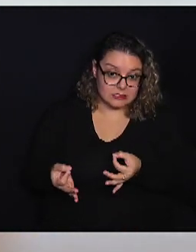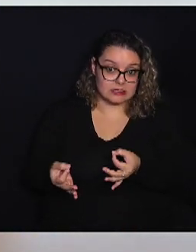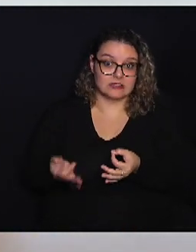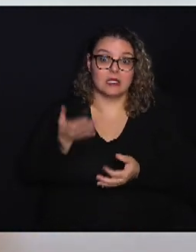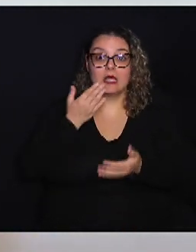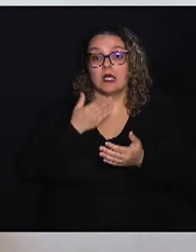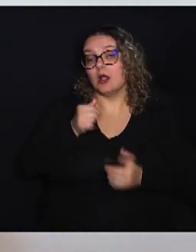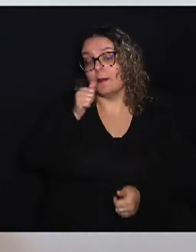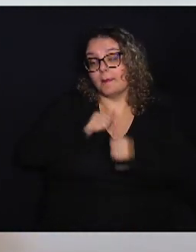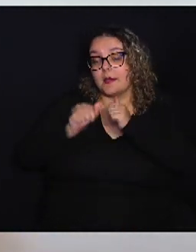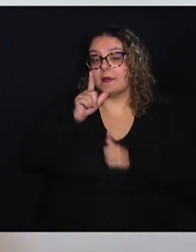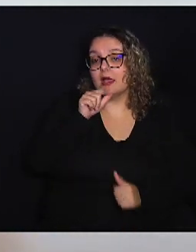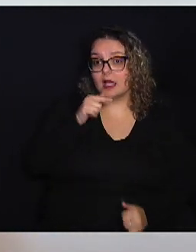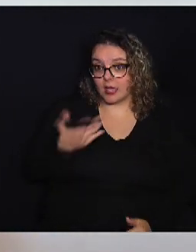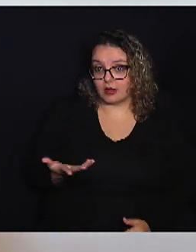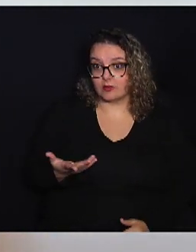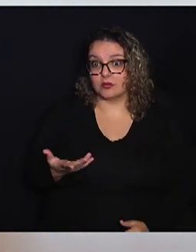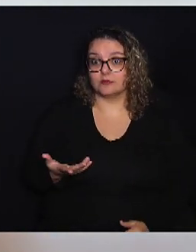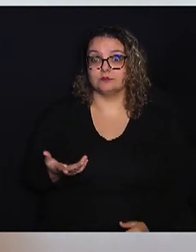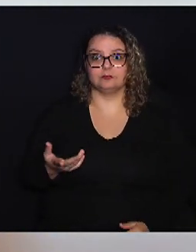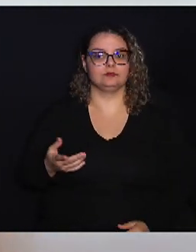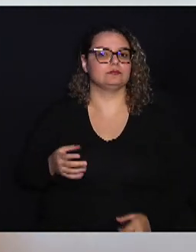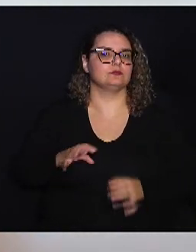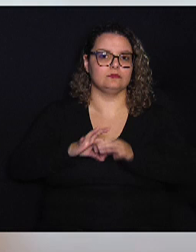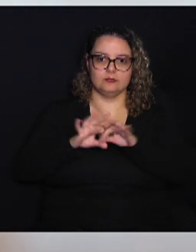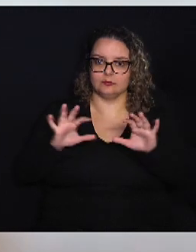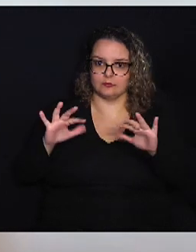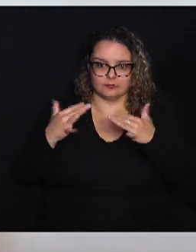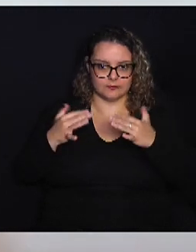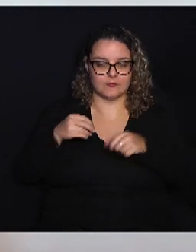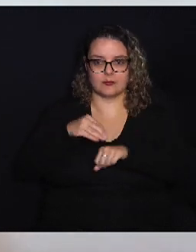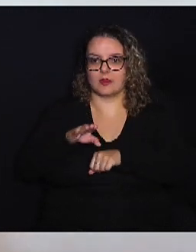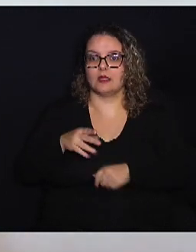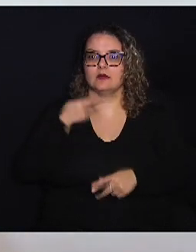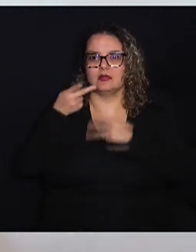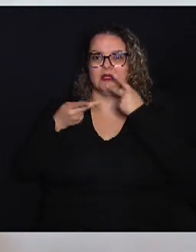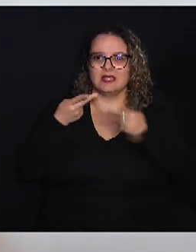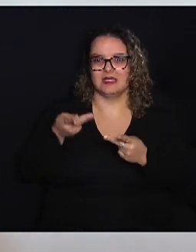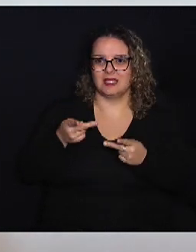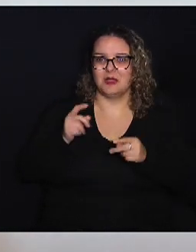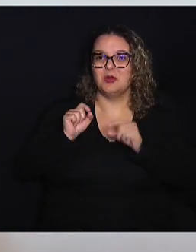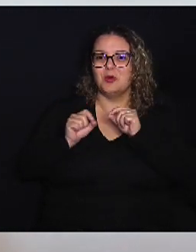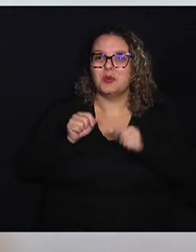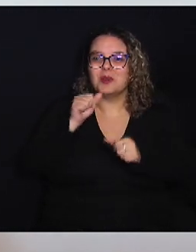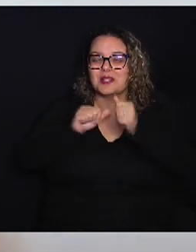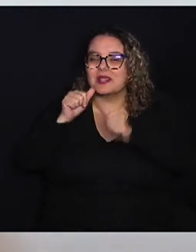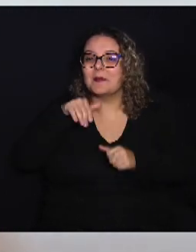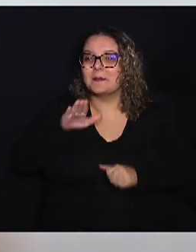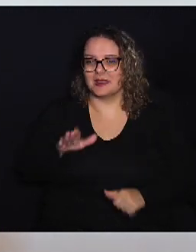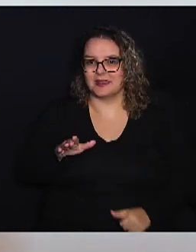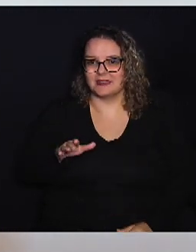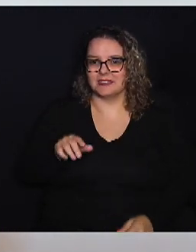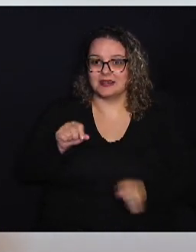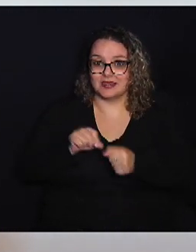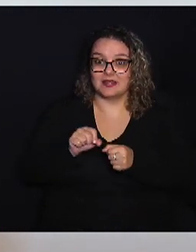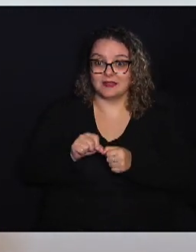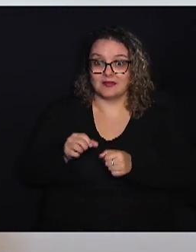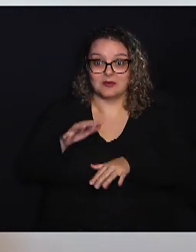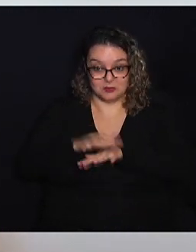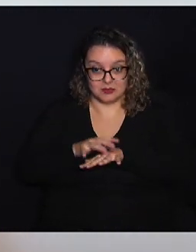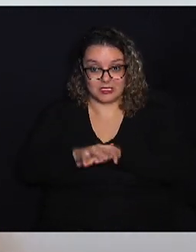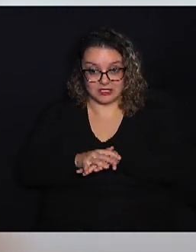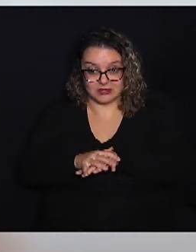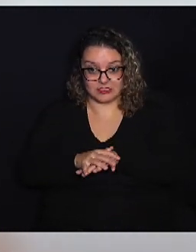mais água. E eu quero deixar aqui já, olha, para a audiência a dica, né? Porque muita gente fala, tá, mas o que é o beber mais água? Faça uma continha